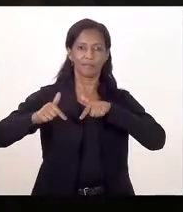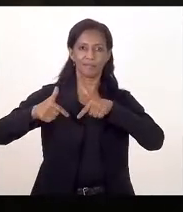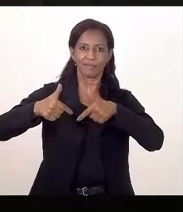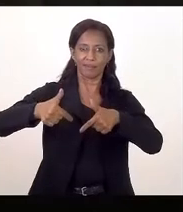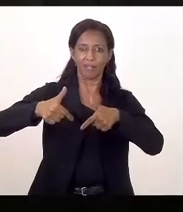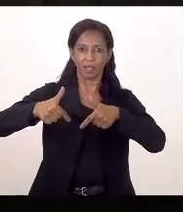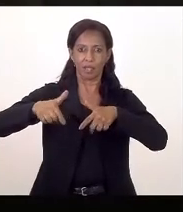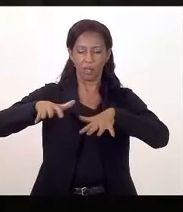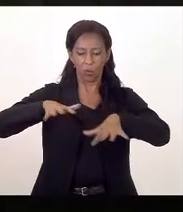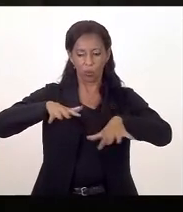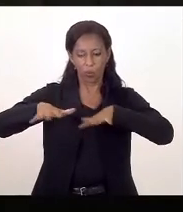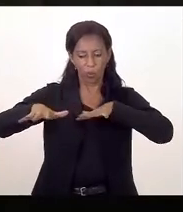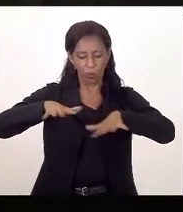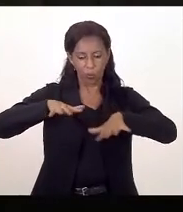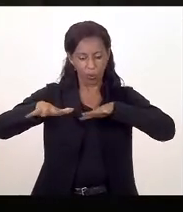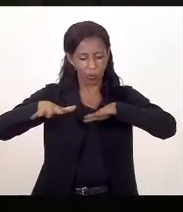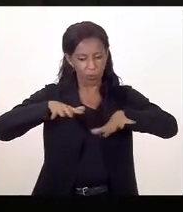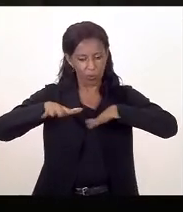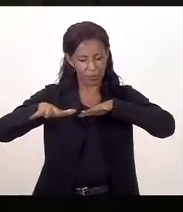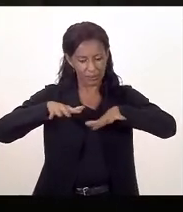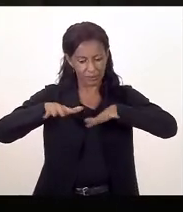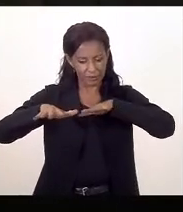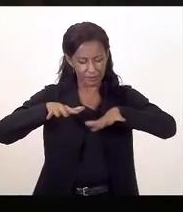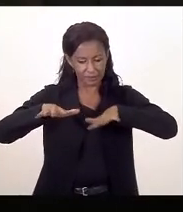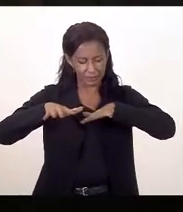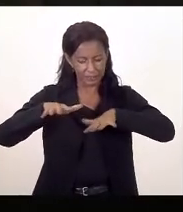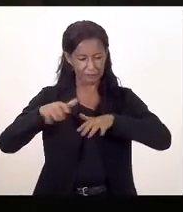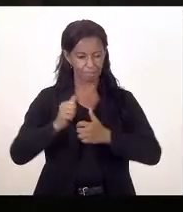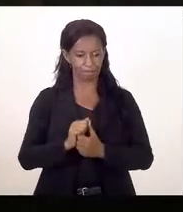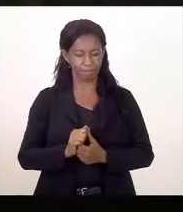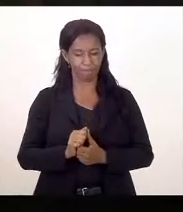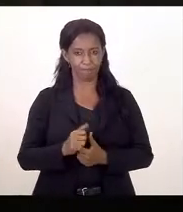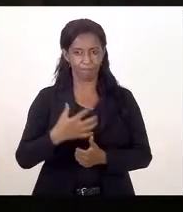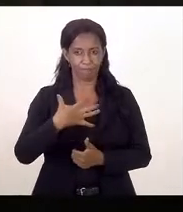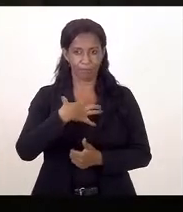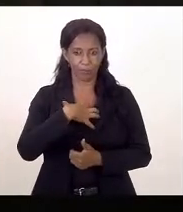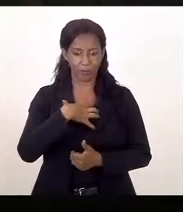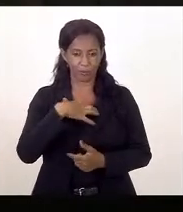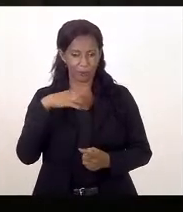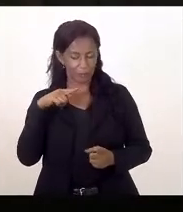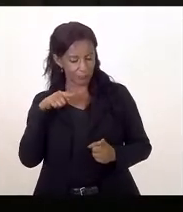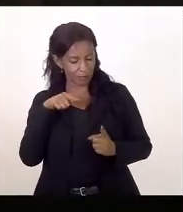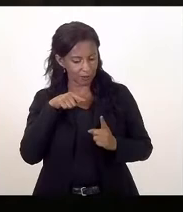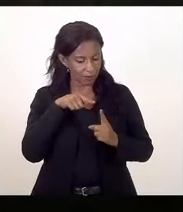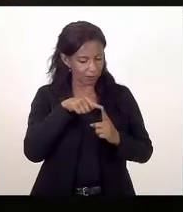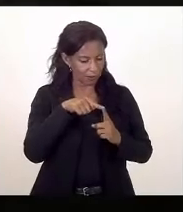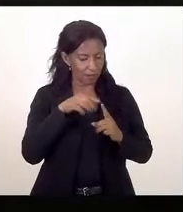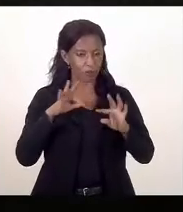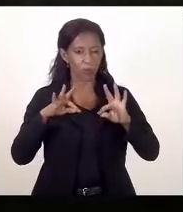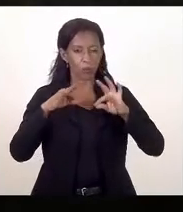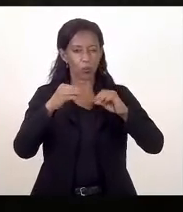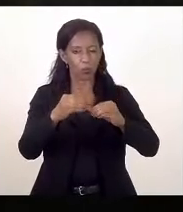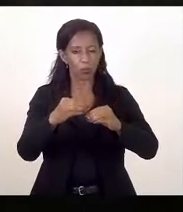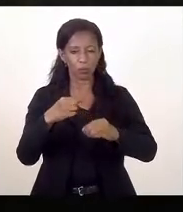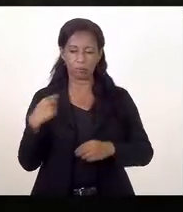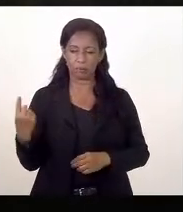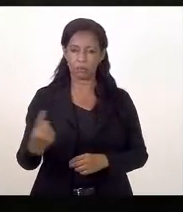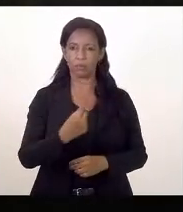movimenta-se no sentido de atingir aquilo que todos nós desejamos.